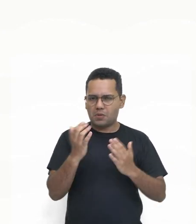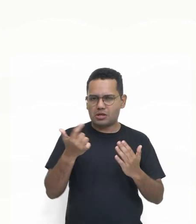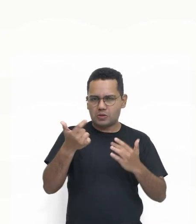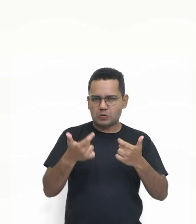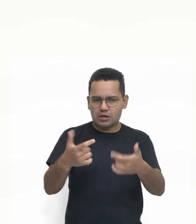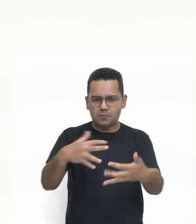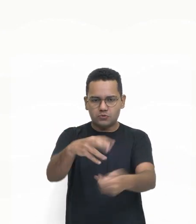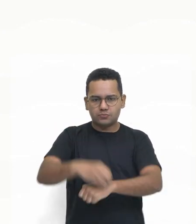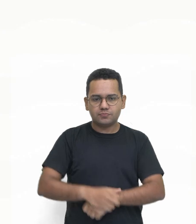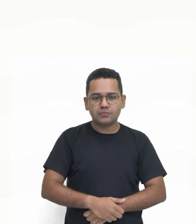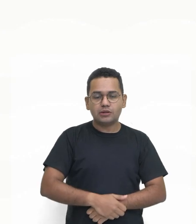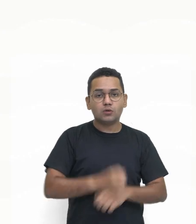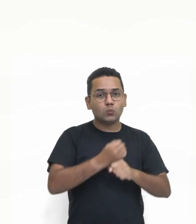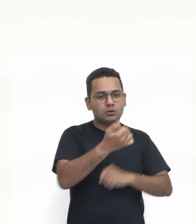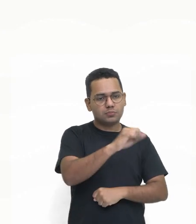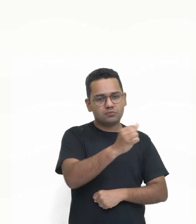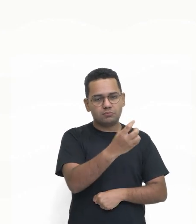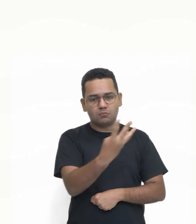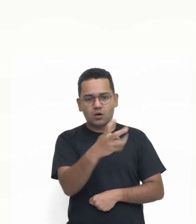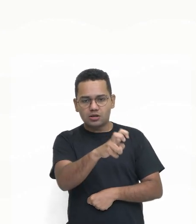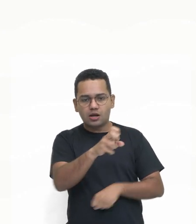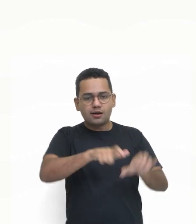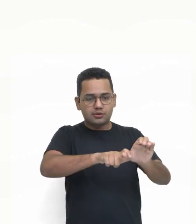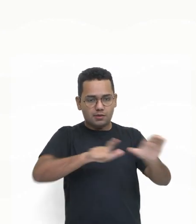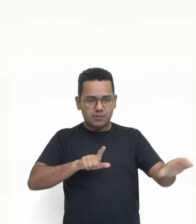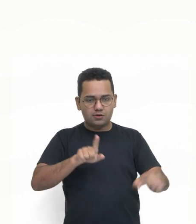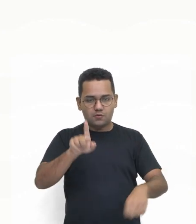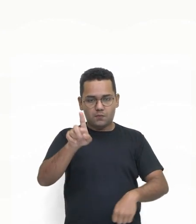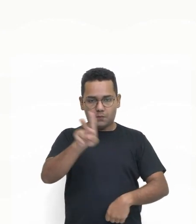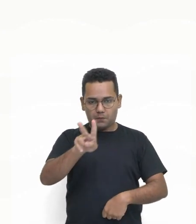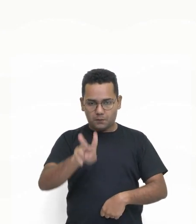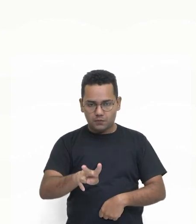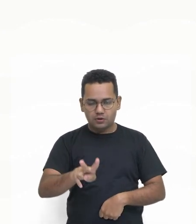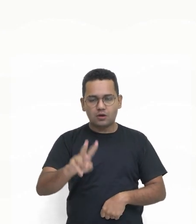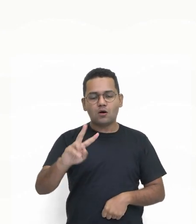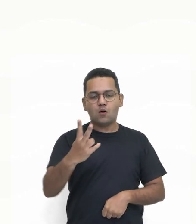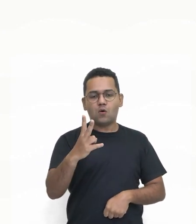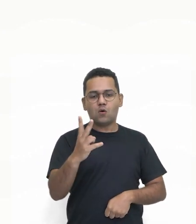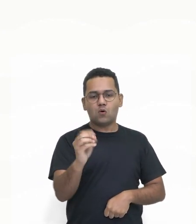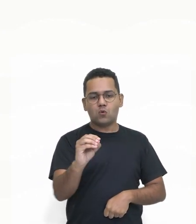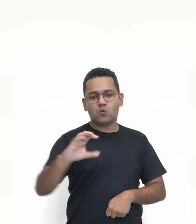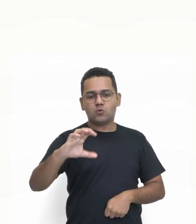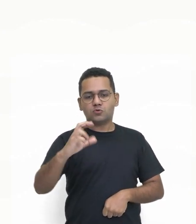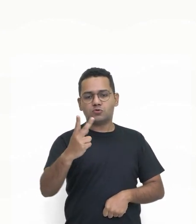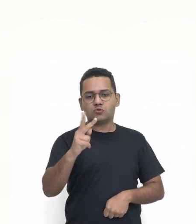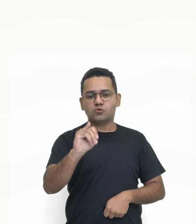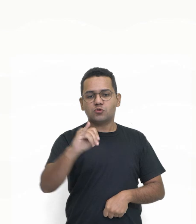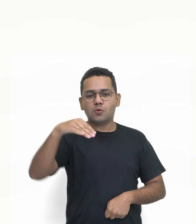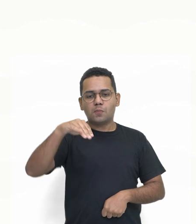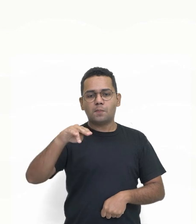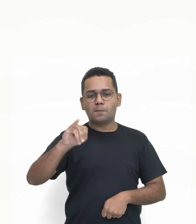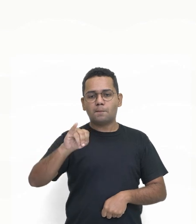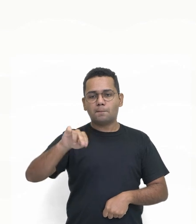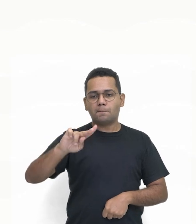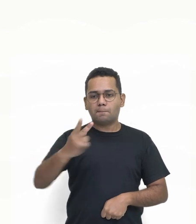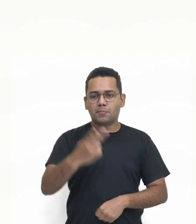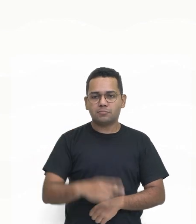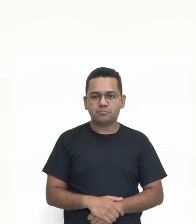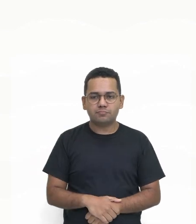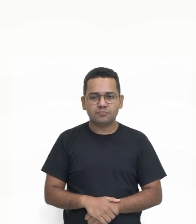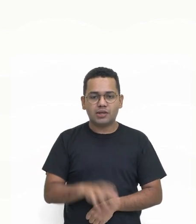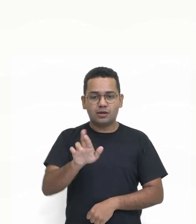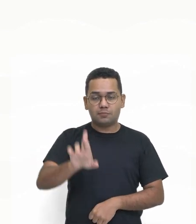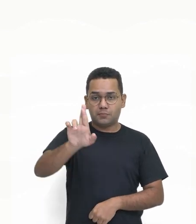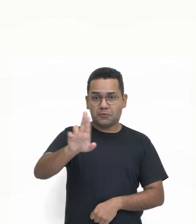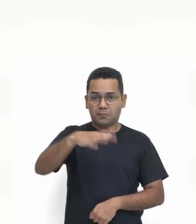Em 1945, nós temos a independência do Vietnã. Ho Chi Minh, que vai ser ali a figura principal para